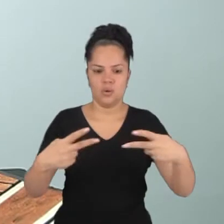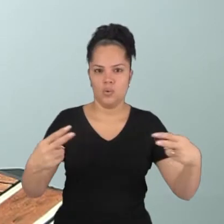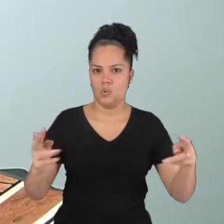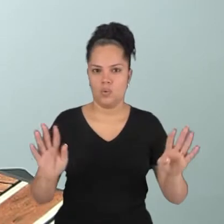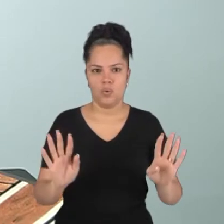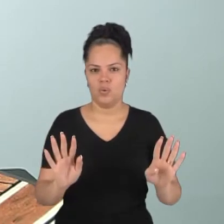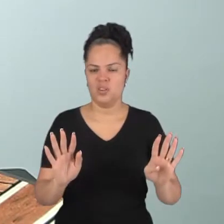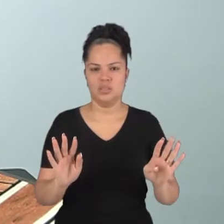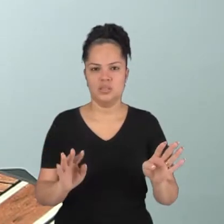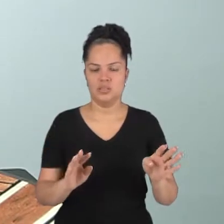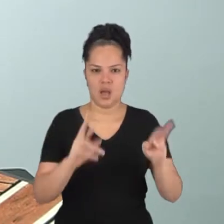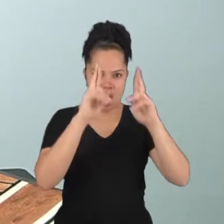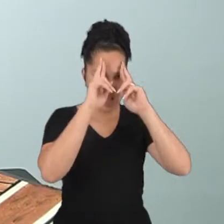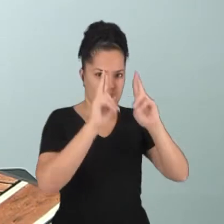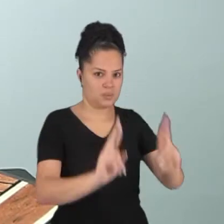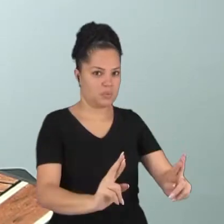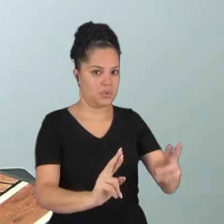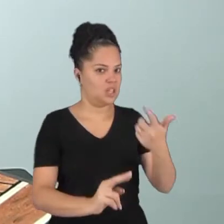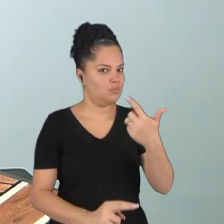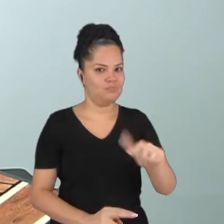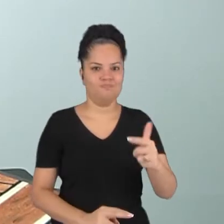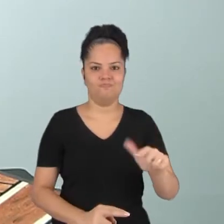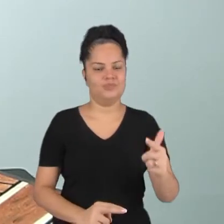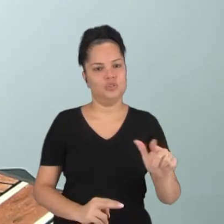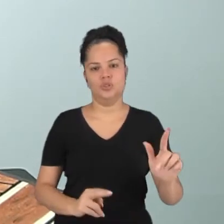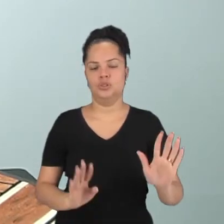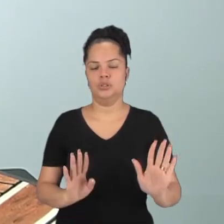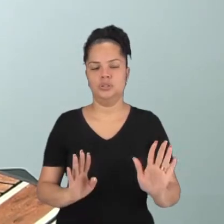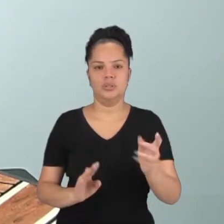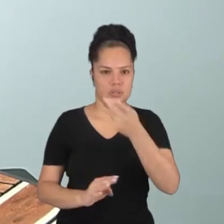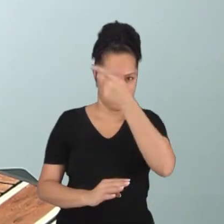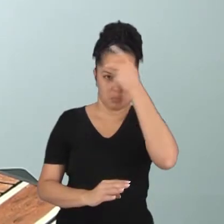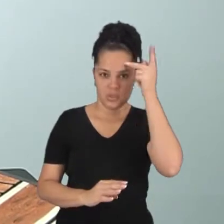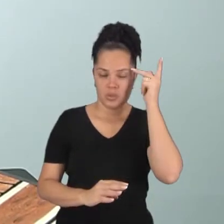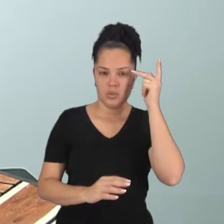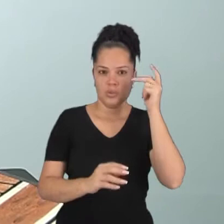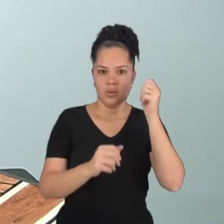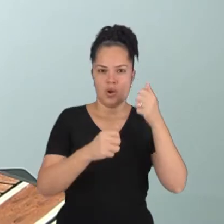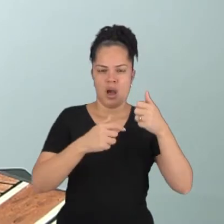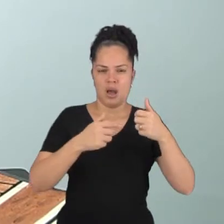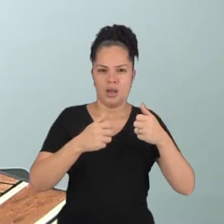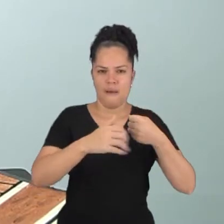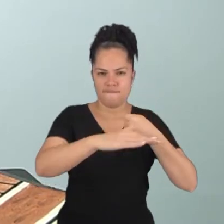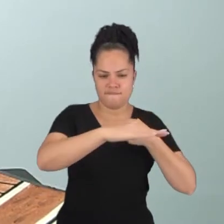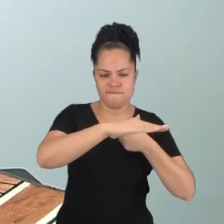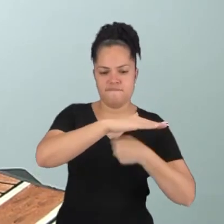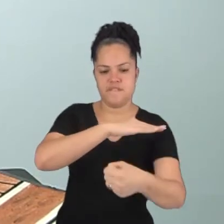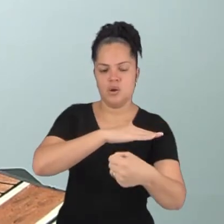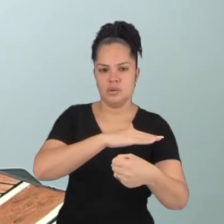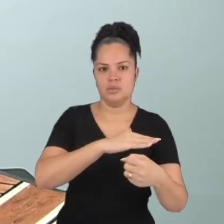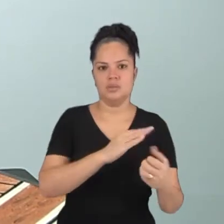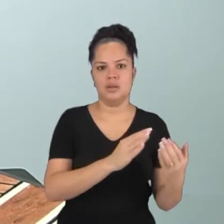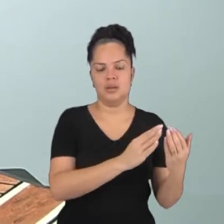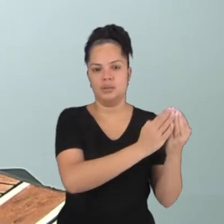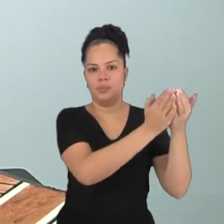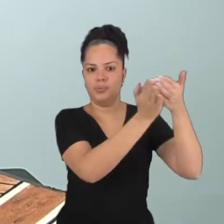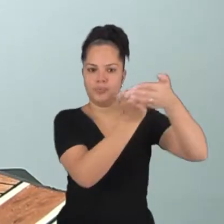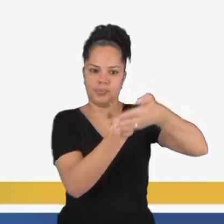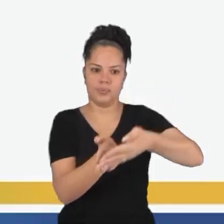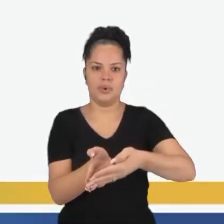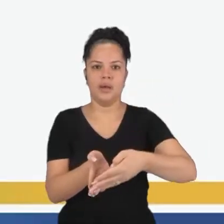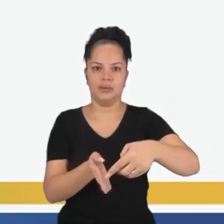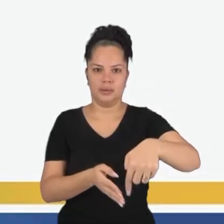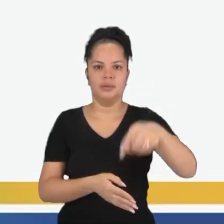descaso, com essas pessoas que foram trazidas para cá forçadamente. Tudo bem? Vamos continuar. Acompanhe na